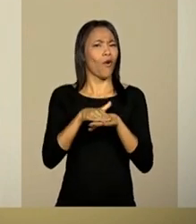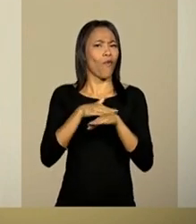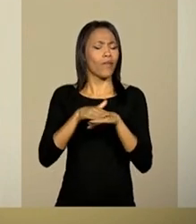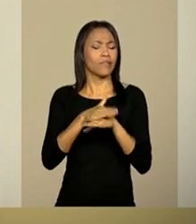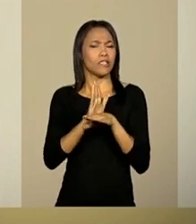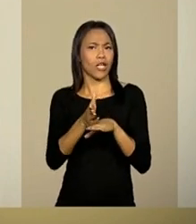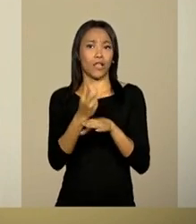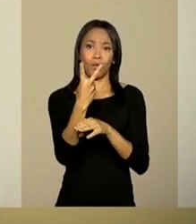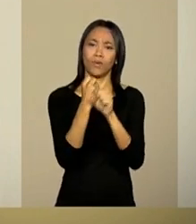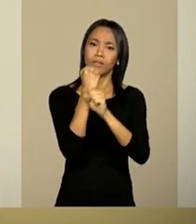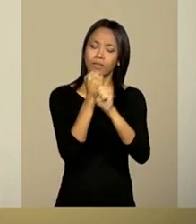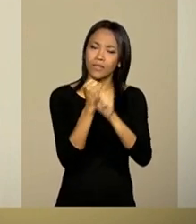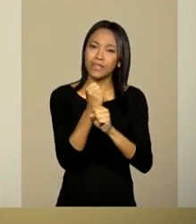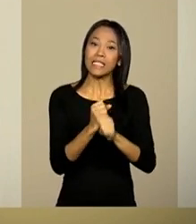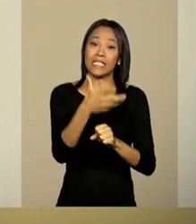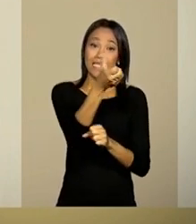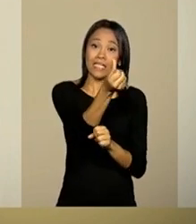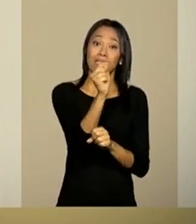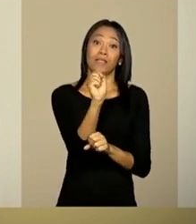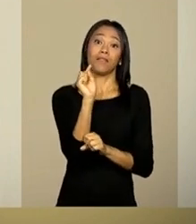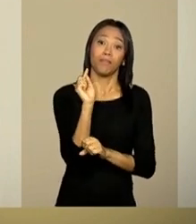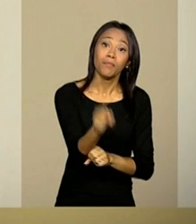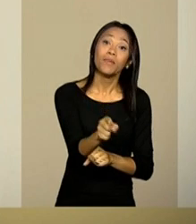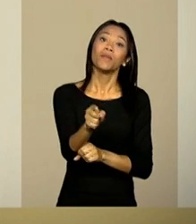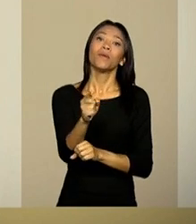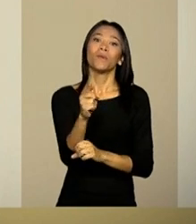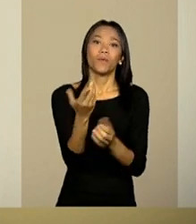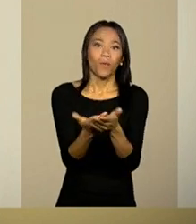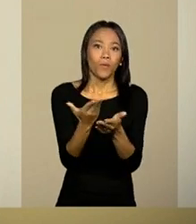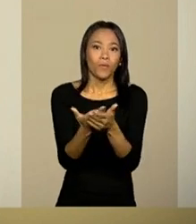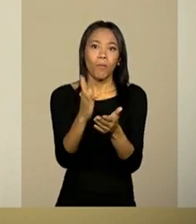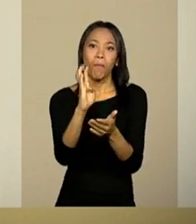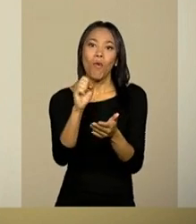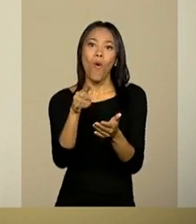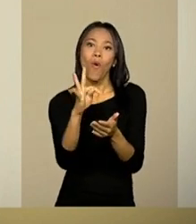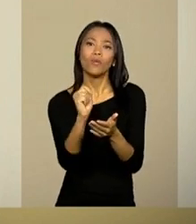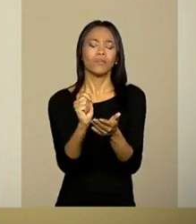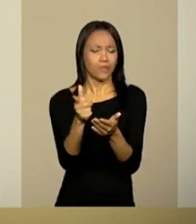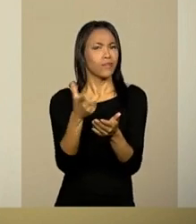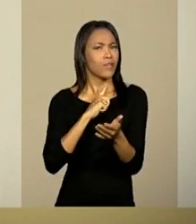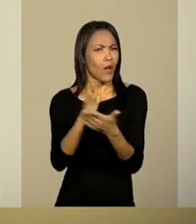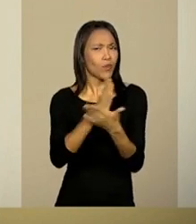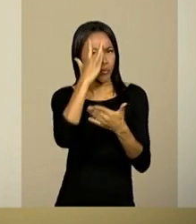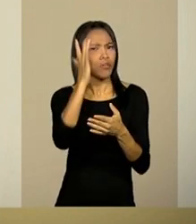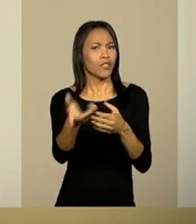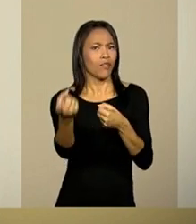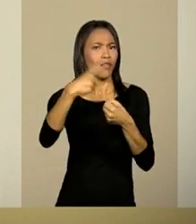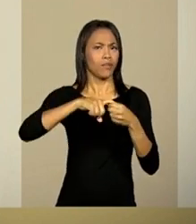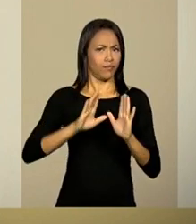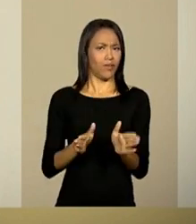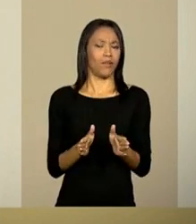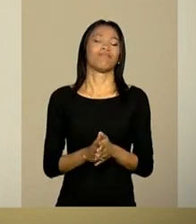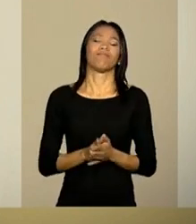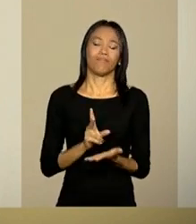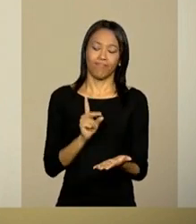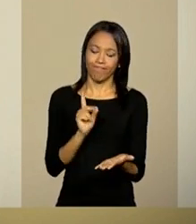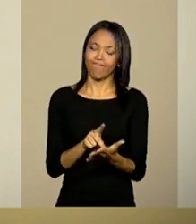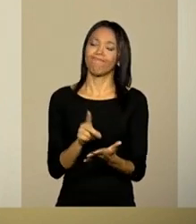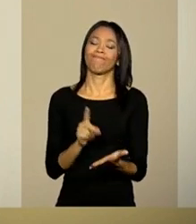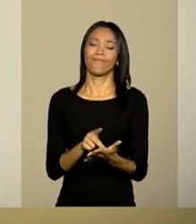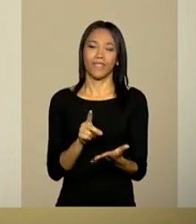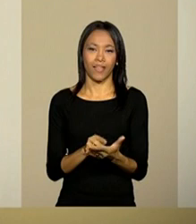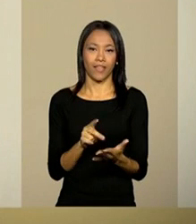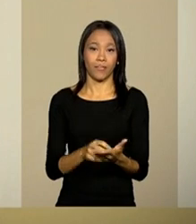dois anos já foram 60.000 bolsas do Ciências sem Fronteiras tem gente que já tá voltando né presidenta É verdade Luciano veja